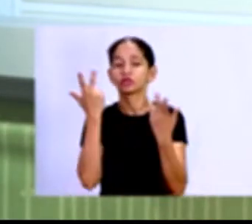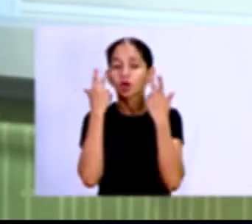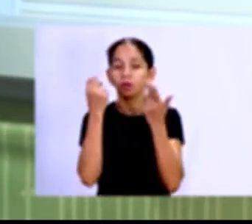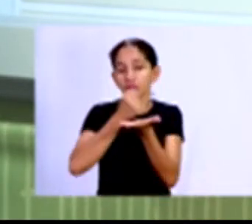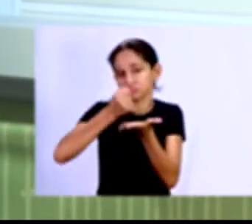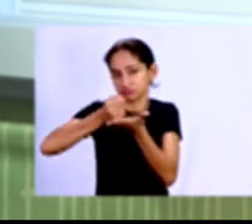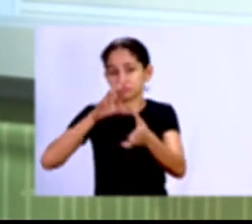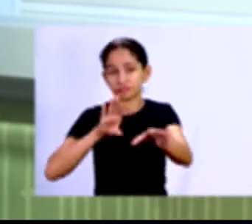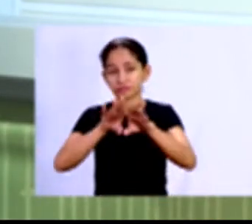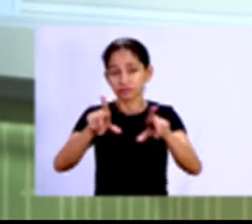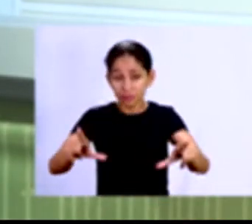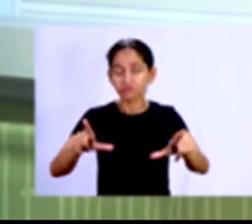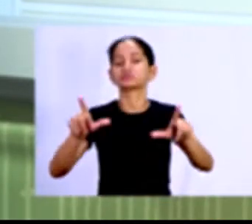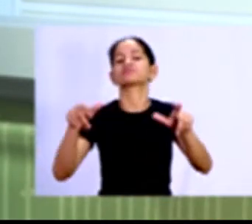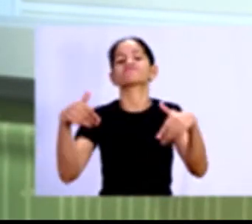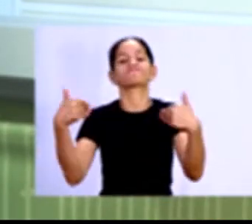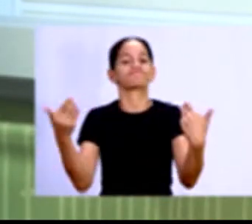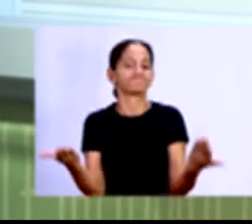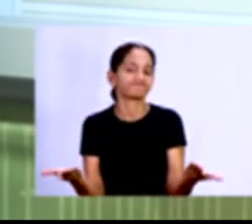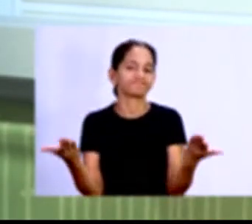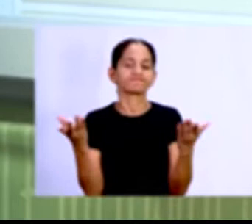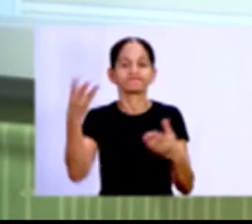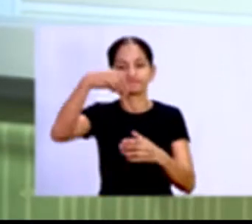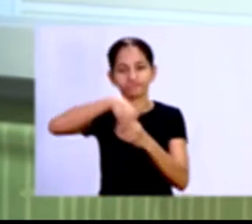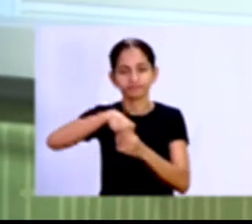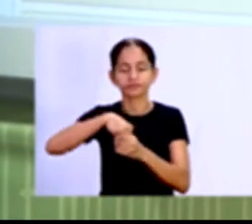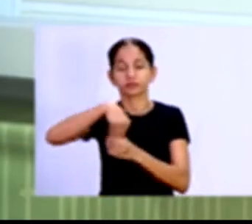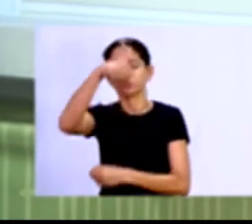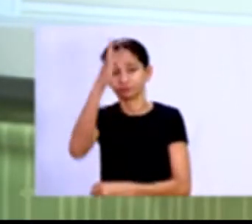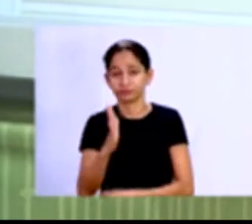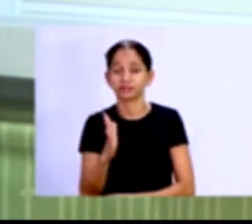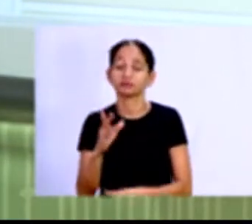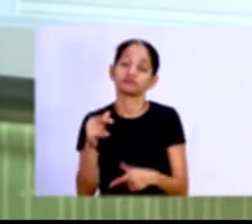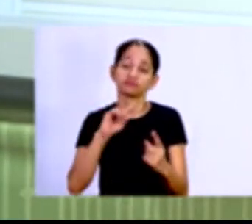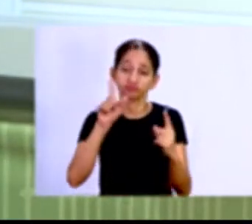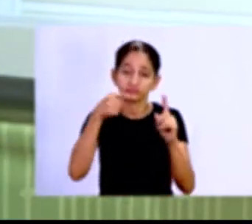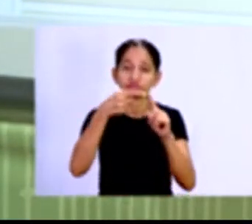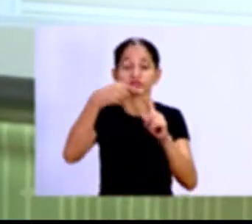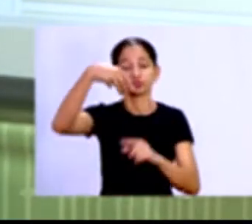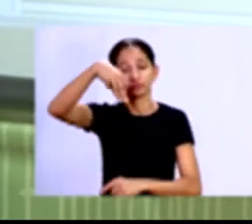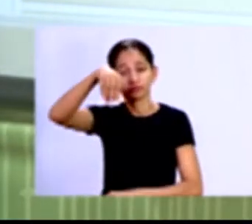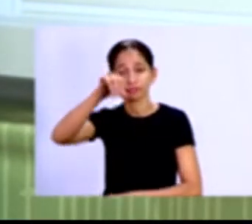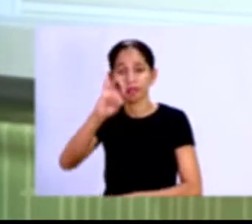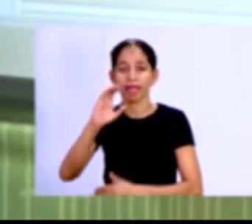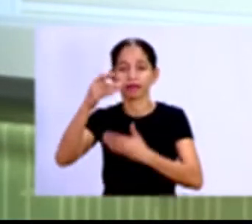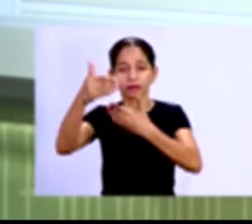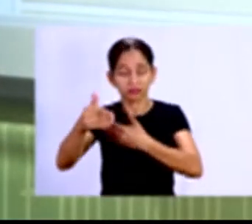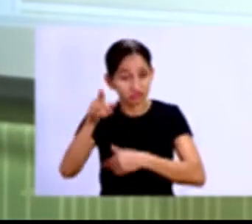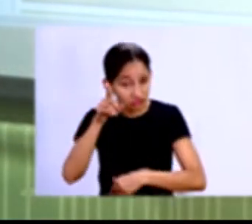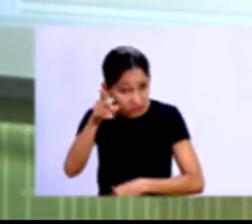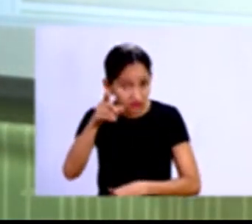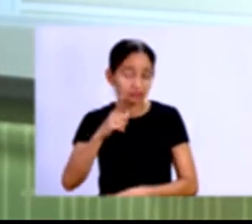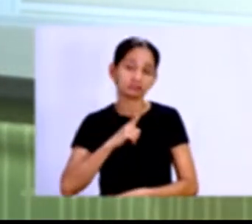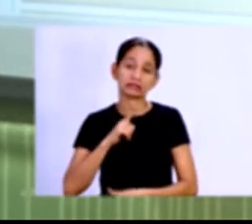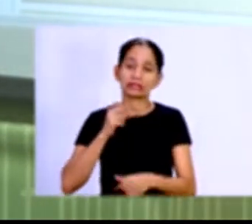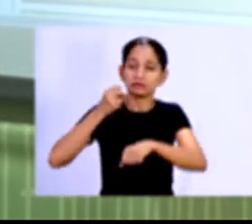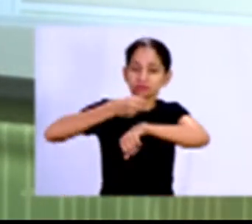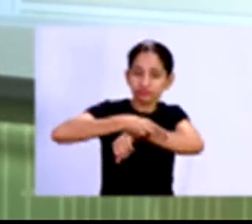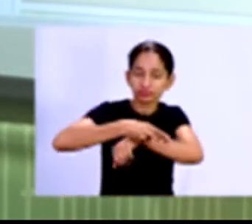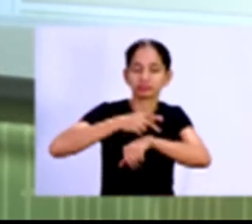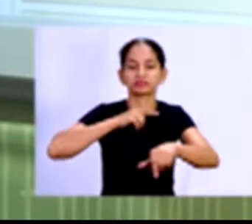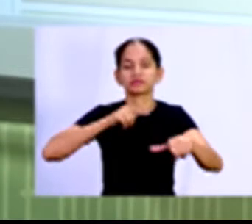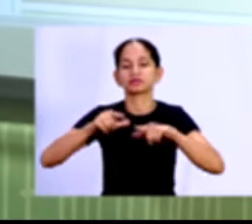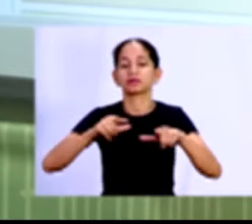uma certificação diante de instituições com o objetivo de, por exemplo, empregatício,